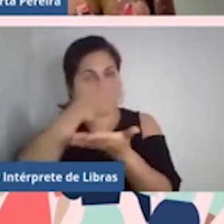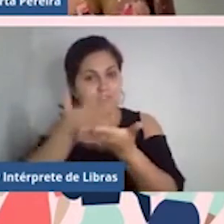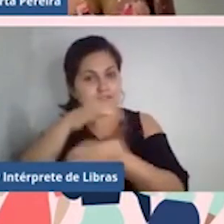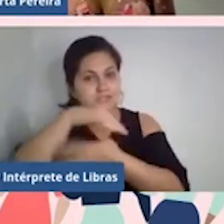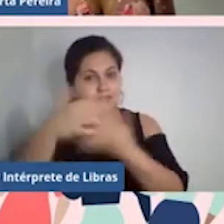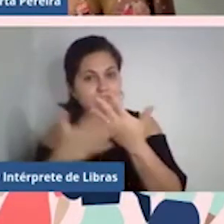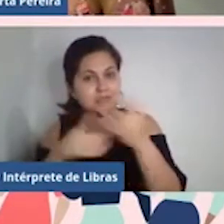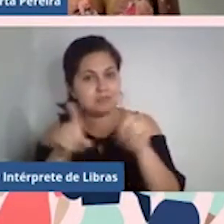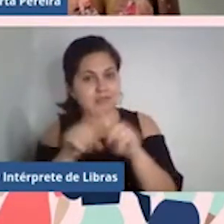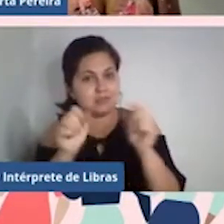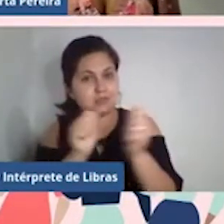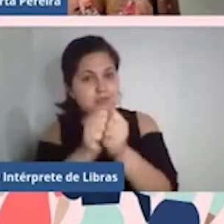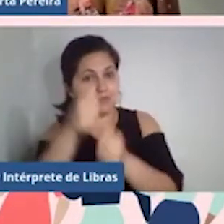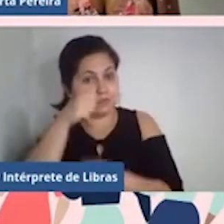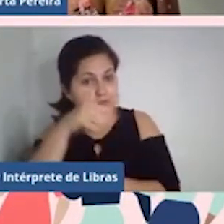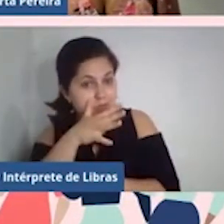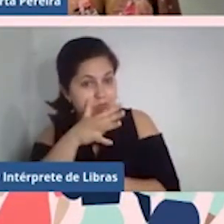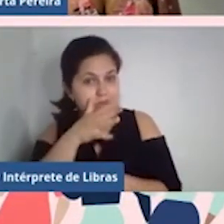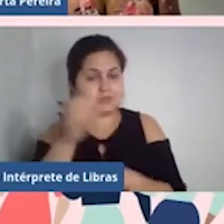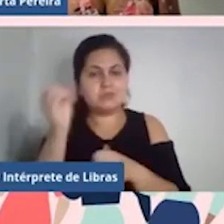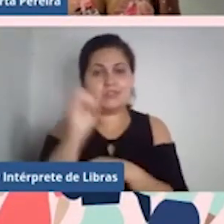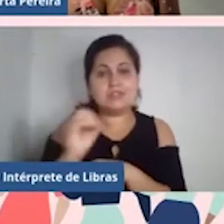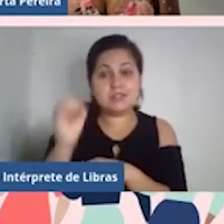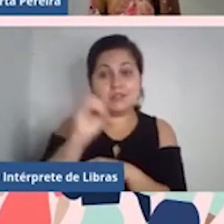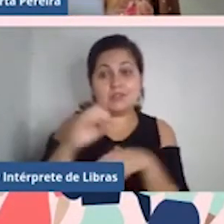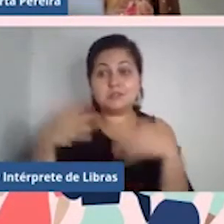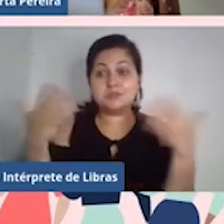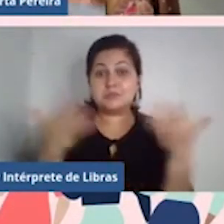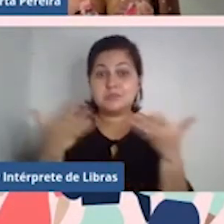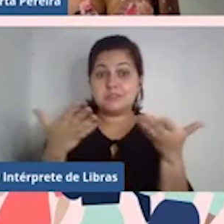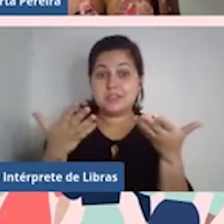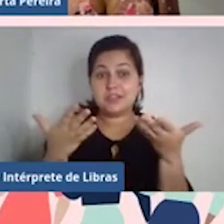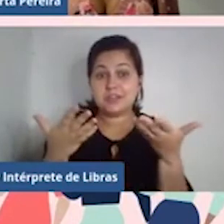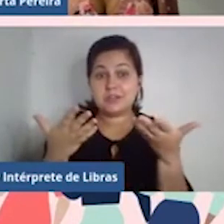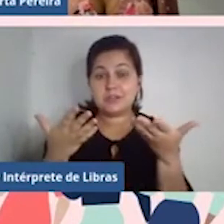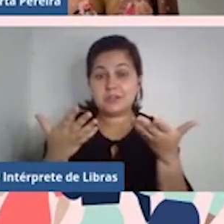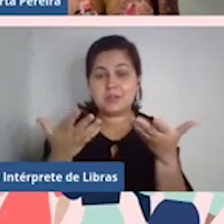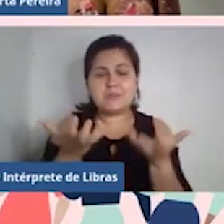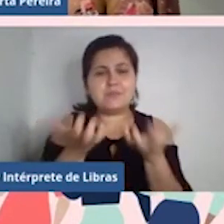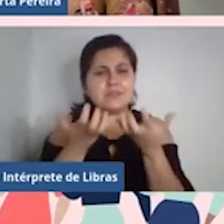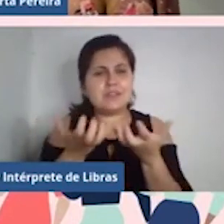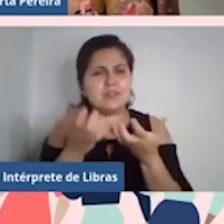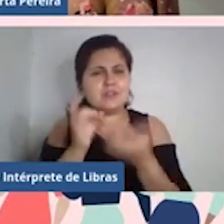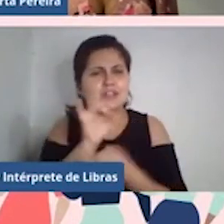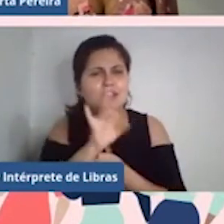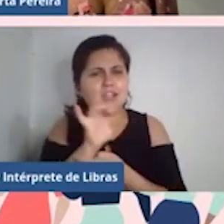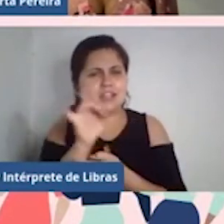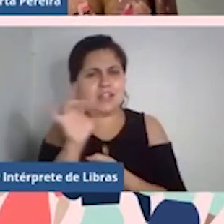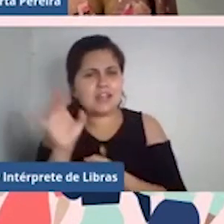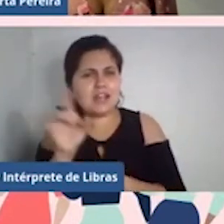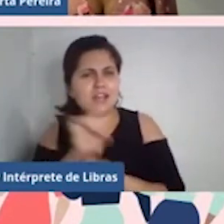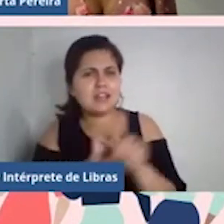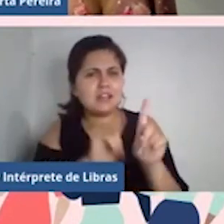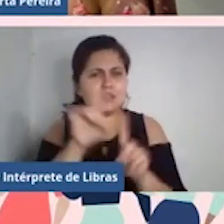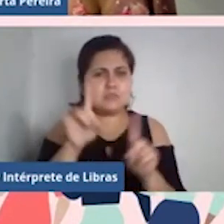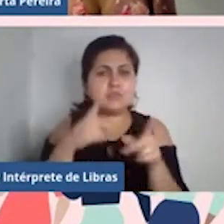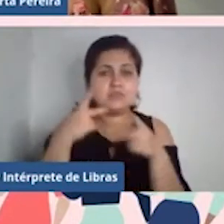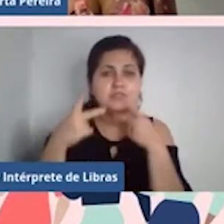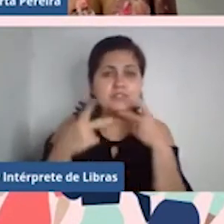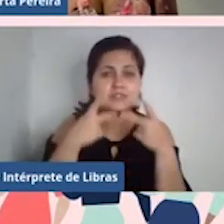Libras. Que ótimo. Gente, e agora sim, ó, eu queria que cada uma de vocês falasse,